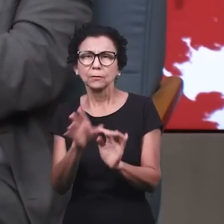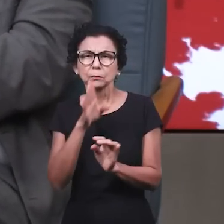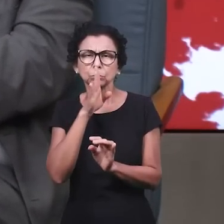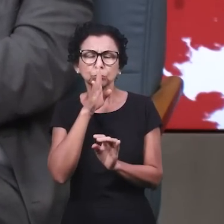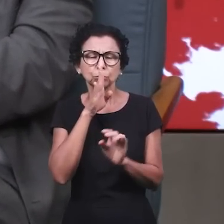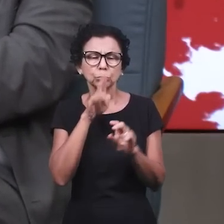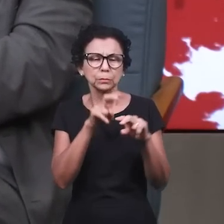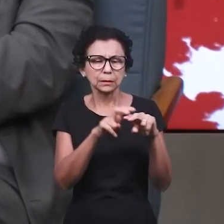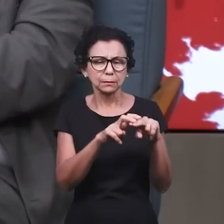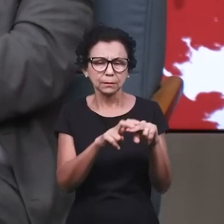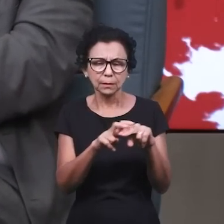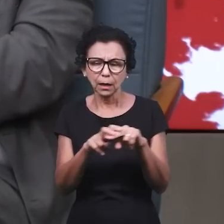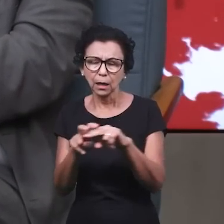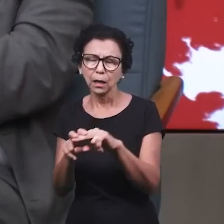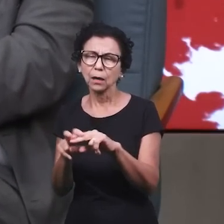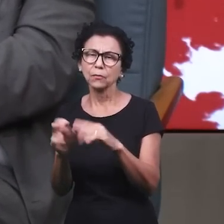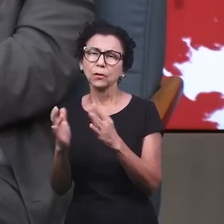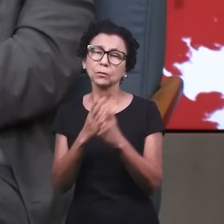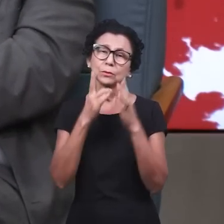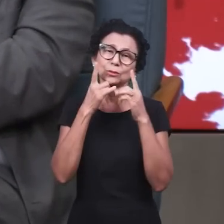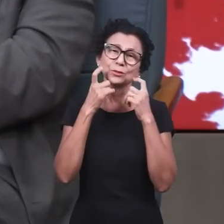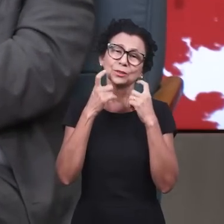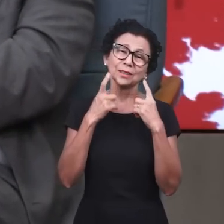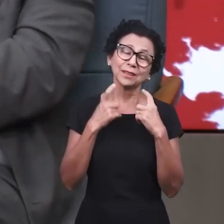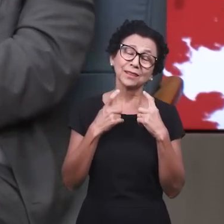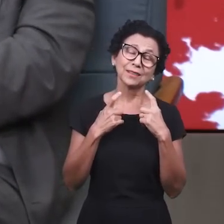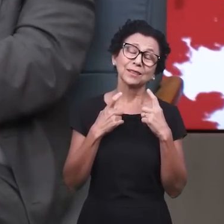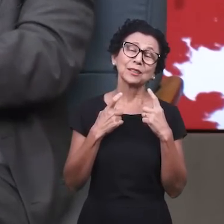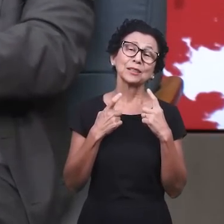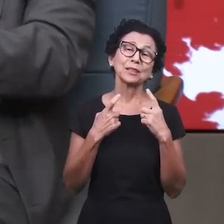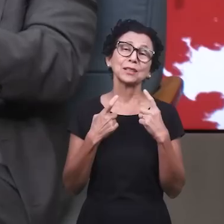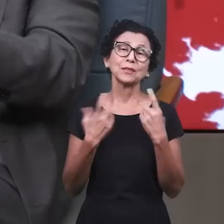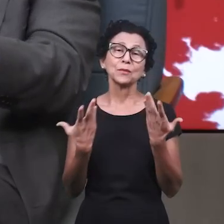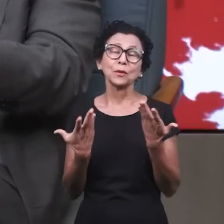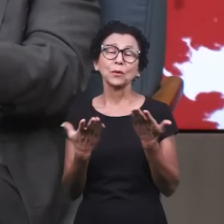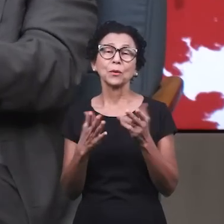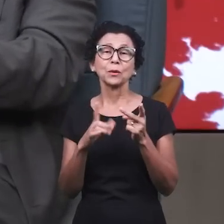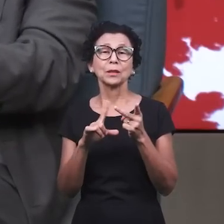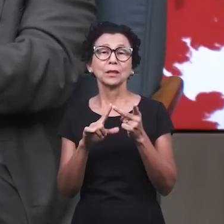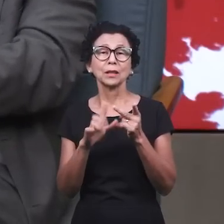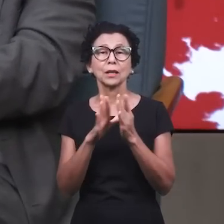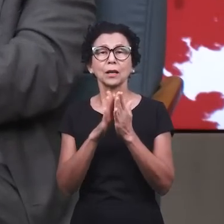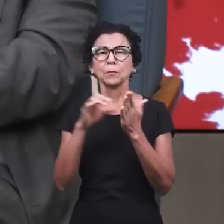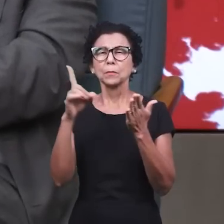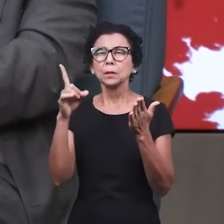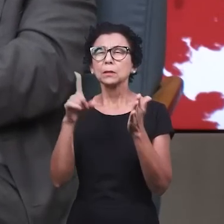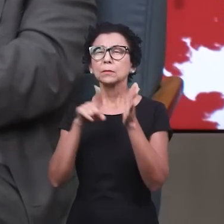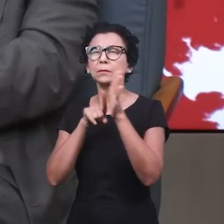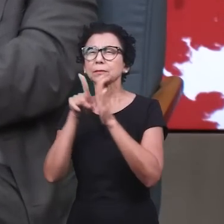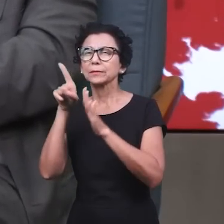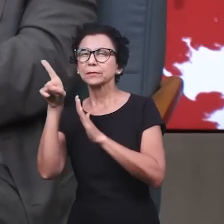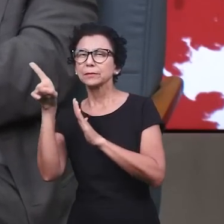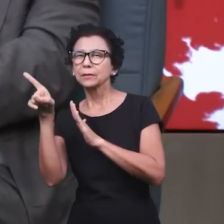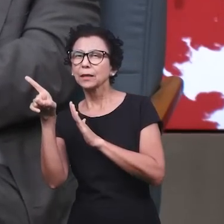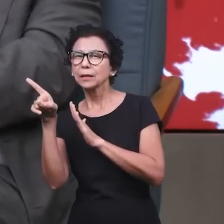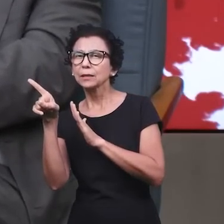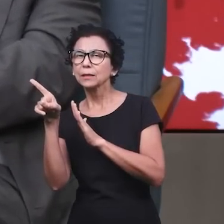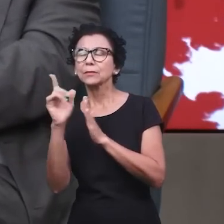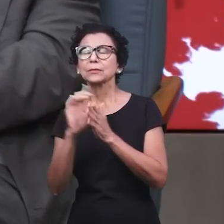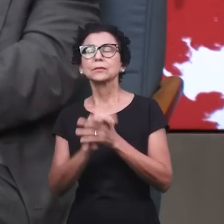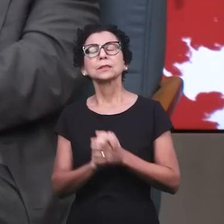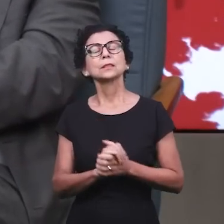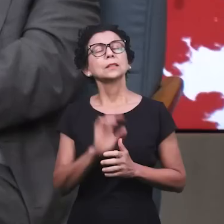do culto, alguns quebrantados, abrindo a palavra, consultando a palavra, ao som